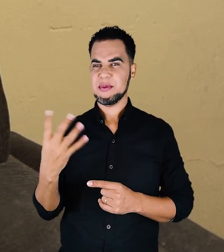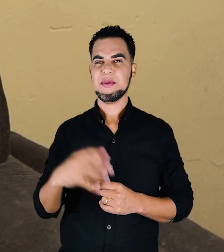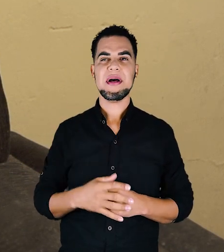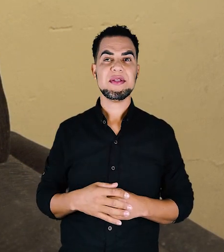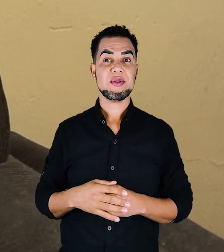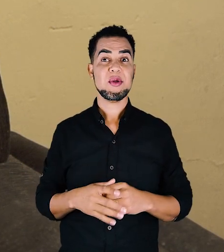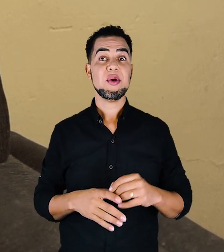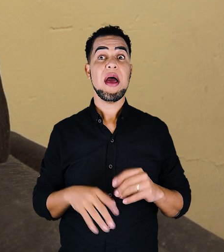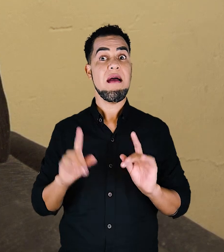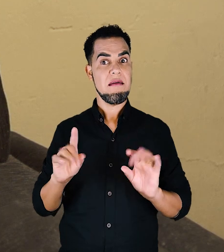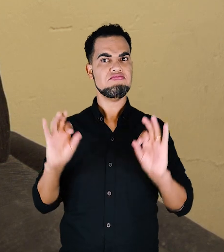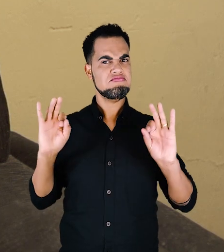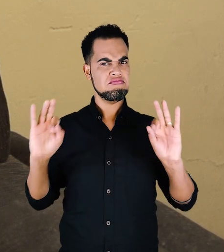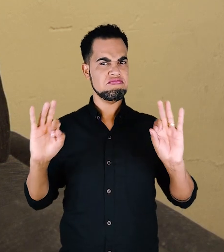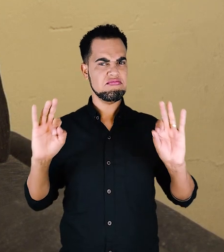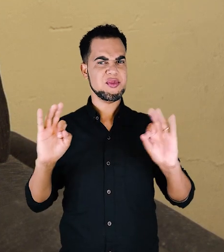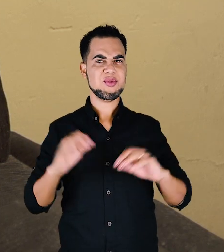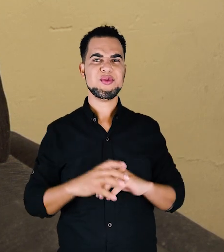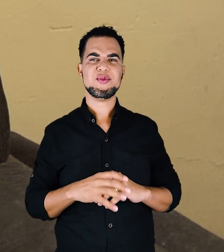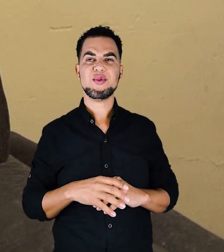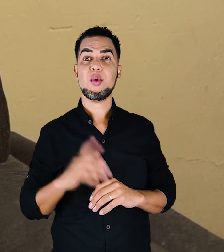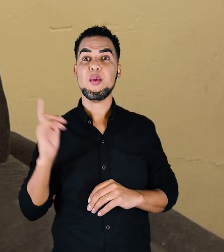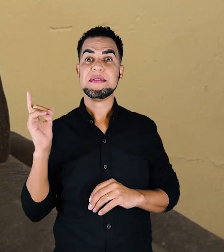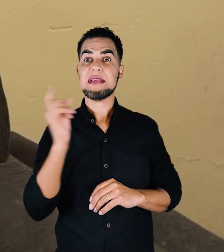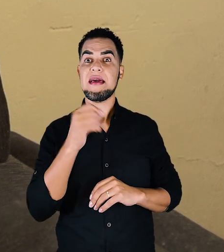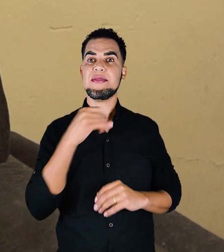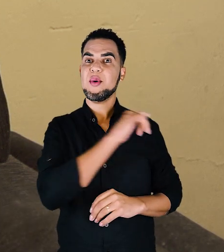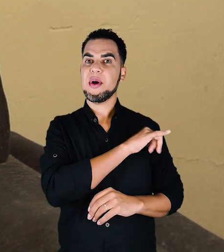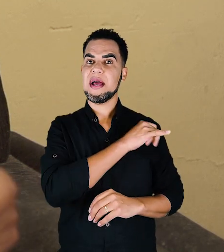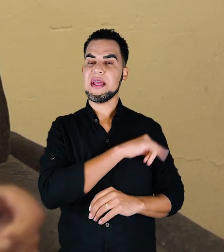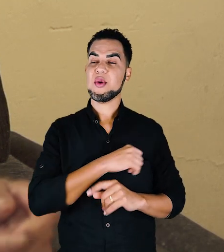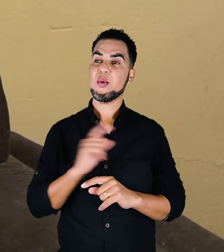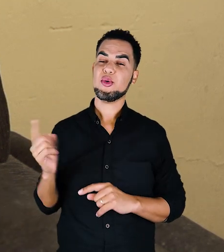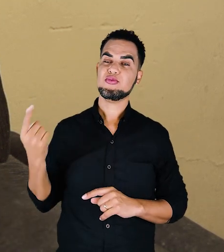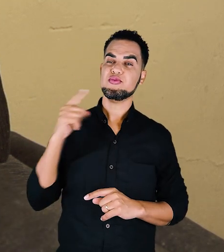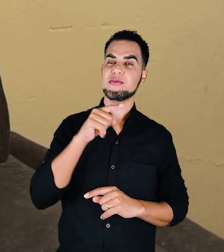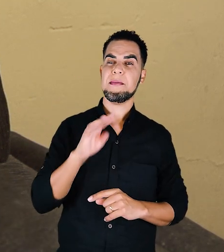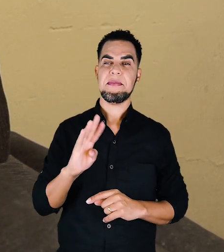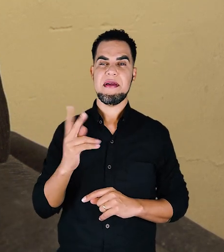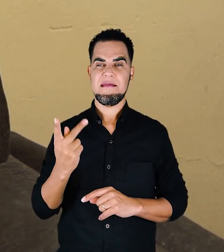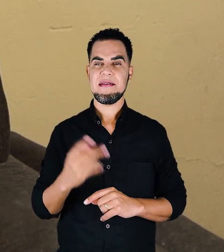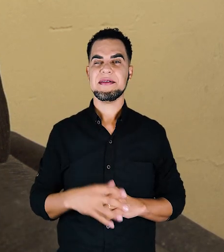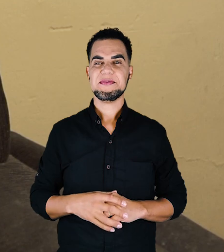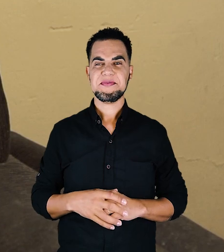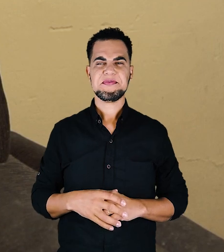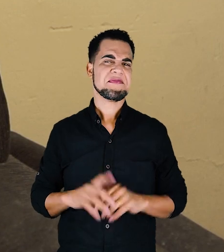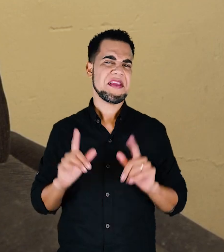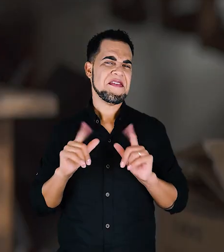D3 e D4. É o trem de luxo. Um saía do Rio, o outro saía do BH.